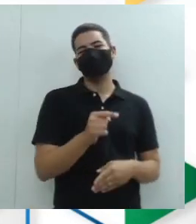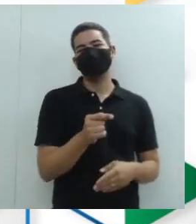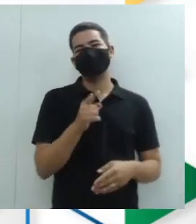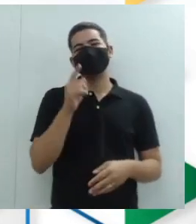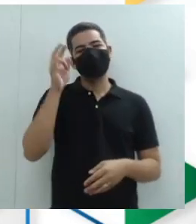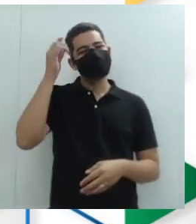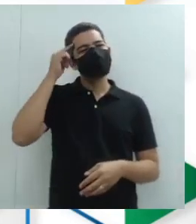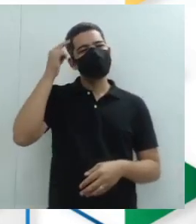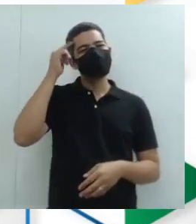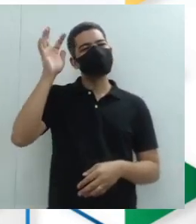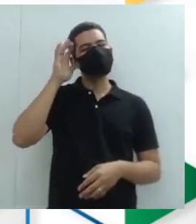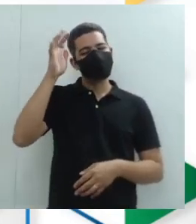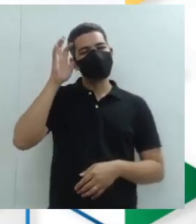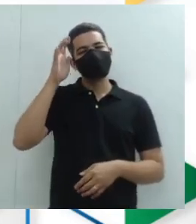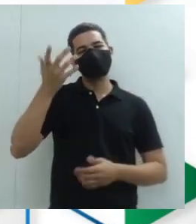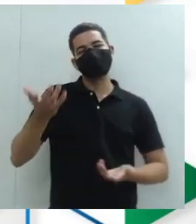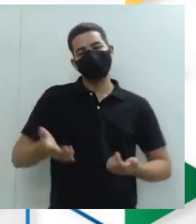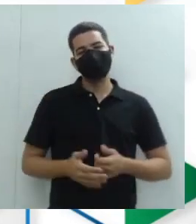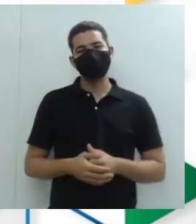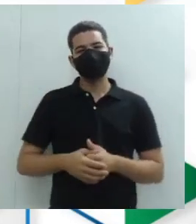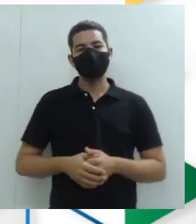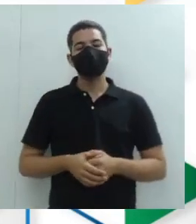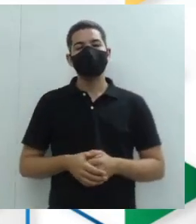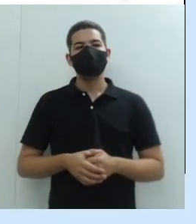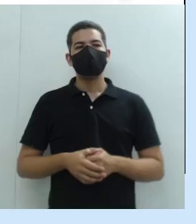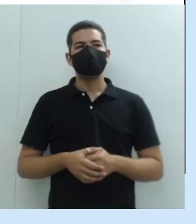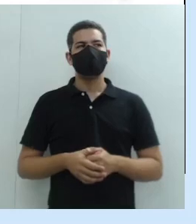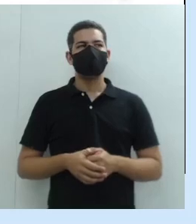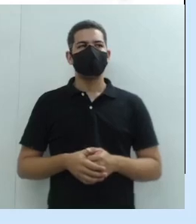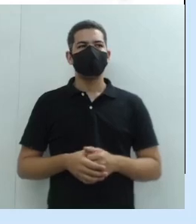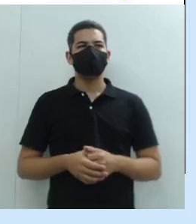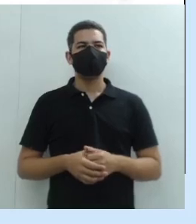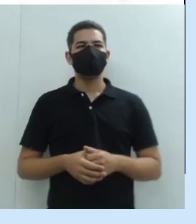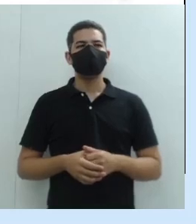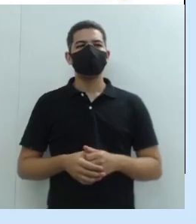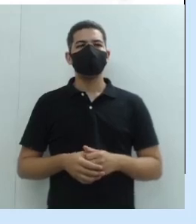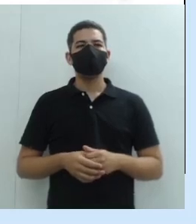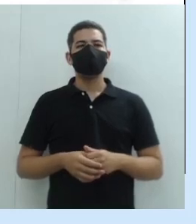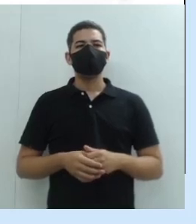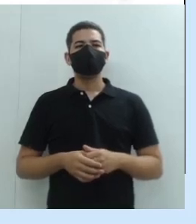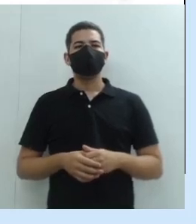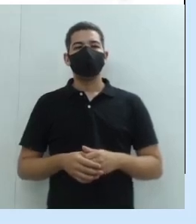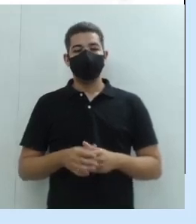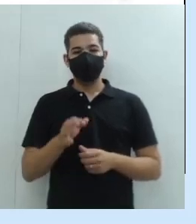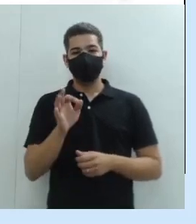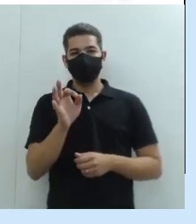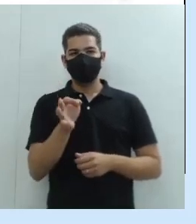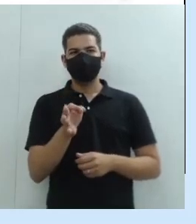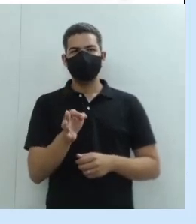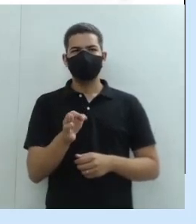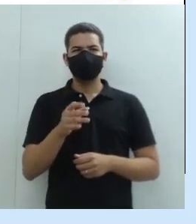efeito aí que é causado neste meme, nesta produção, certo?